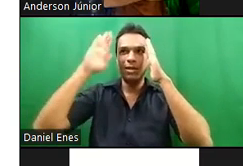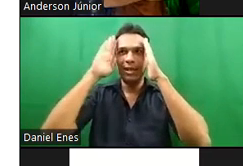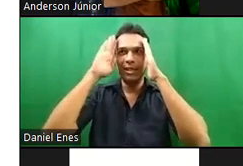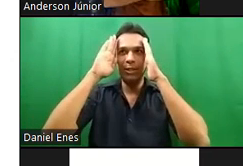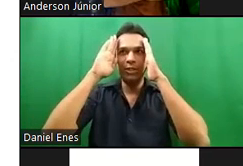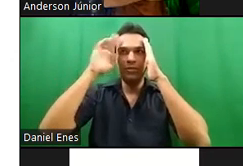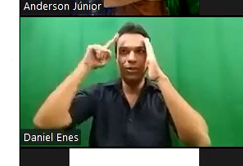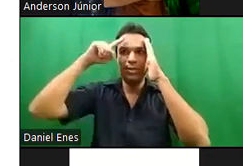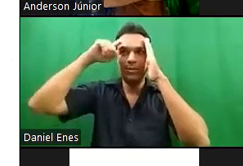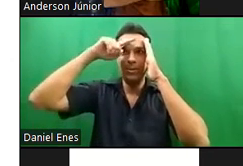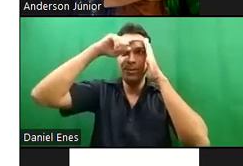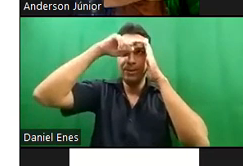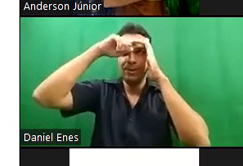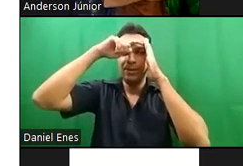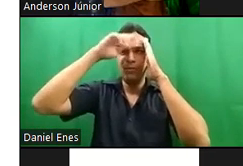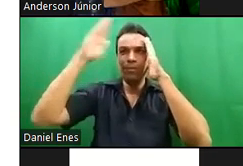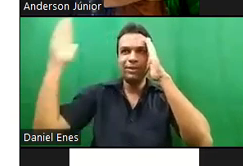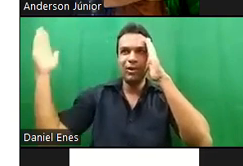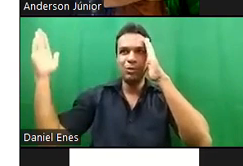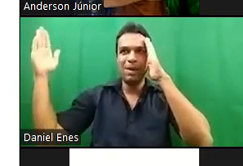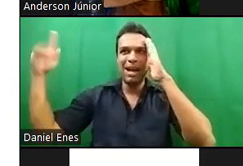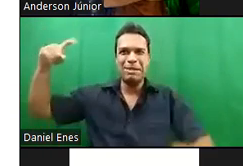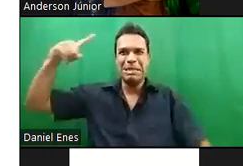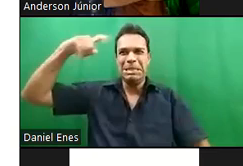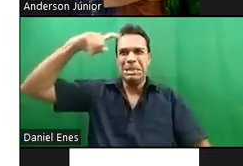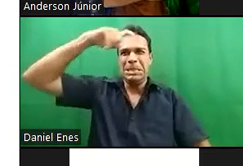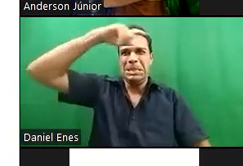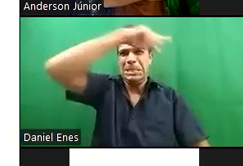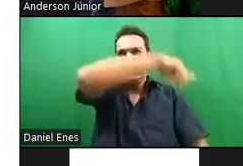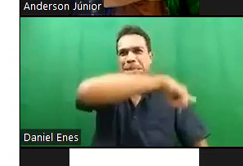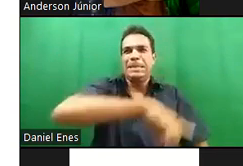só, aqui, ó, difícil. Vou aumentar o espaço, ó.